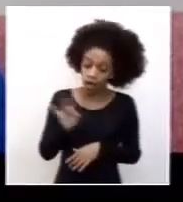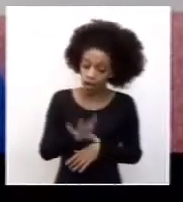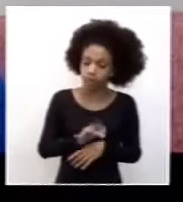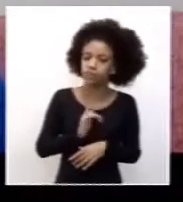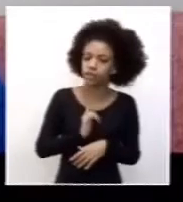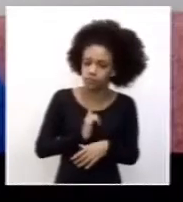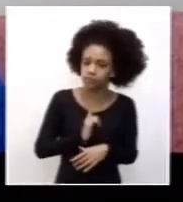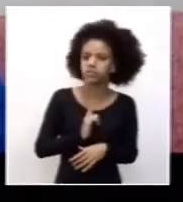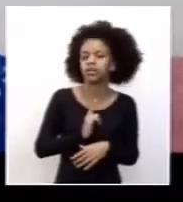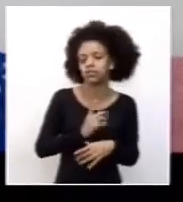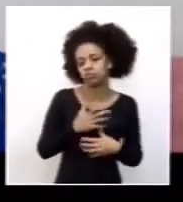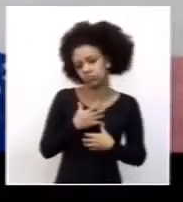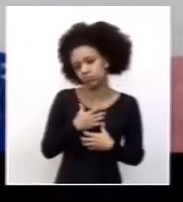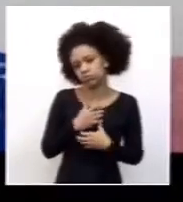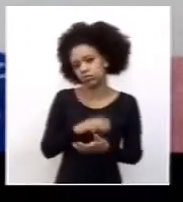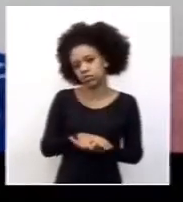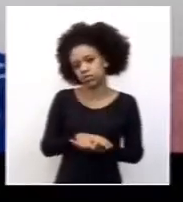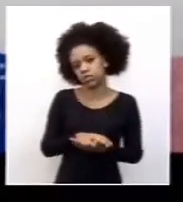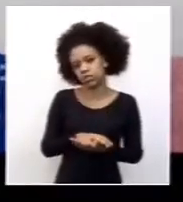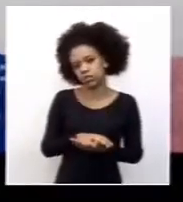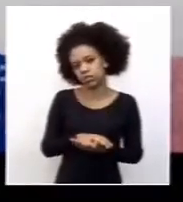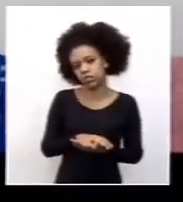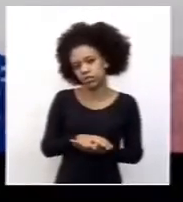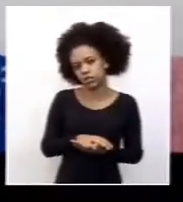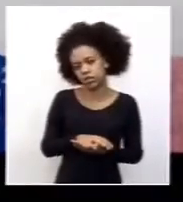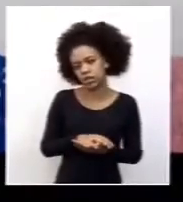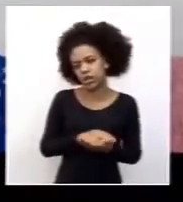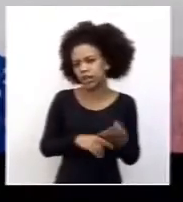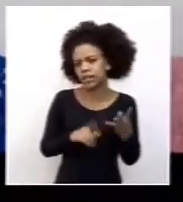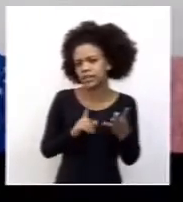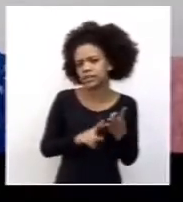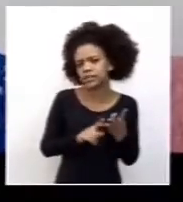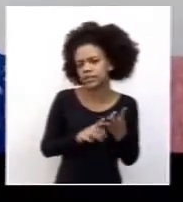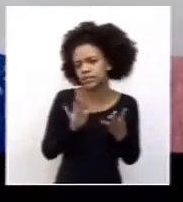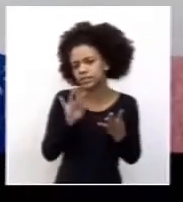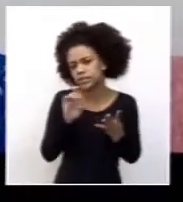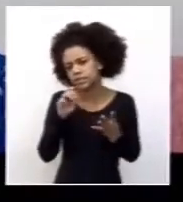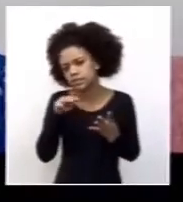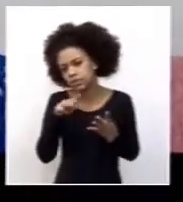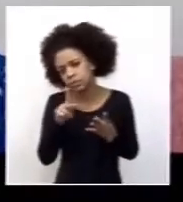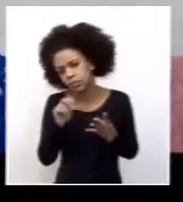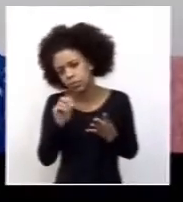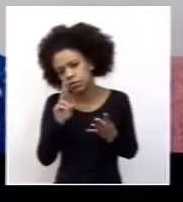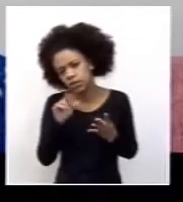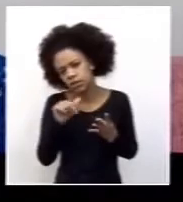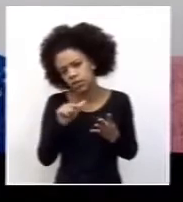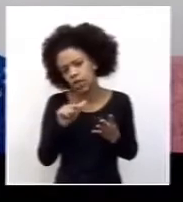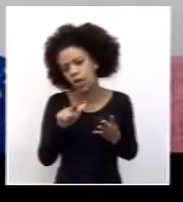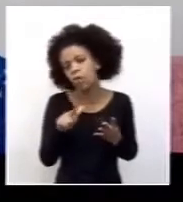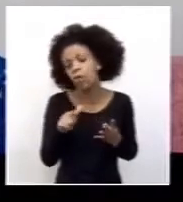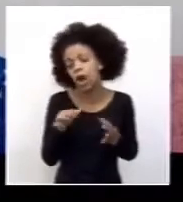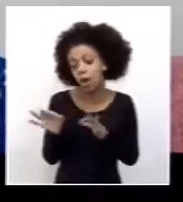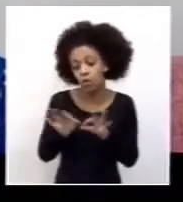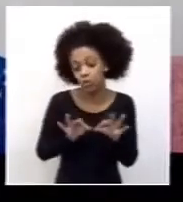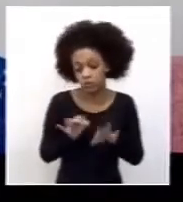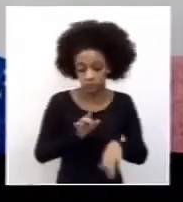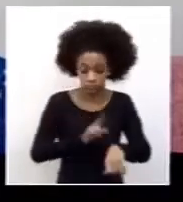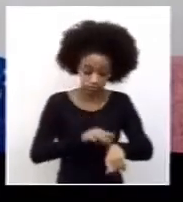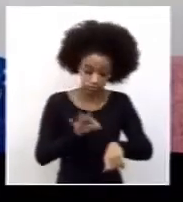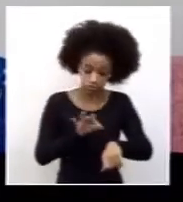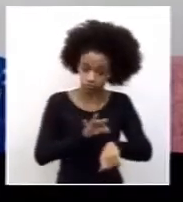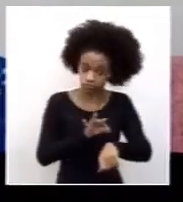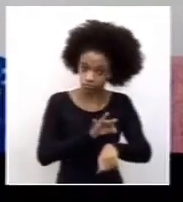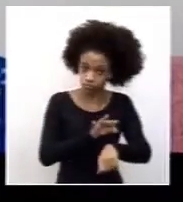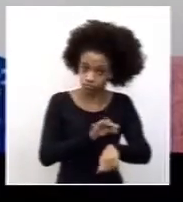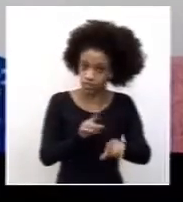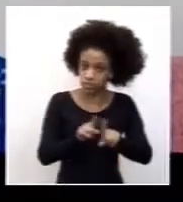sim a sua função. Na dimensão temporal, a organização do tempo para a utilização de diferentes